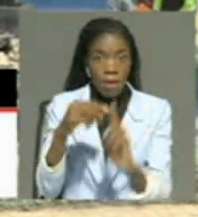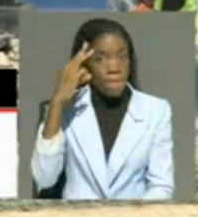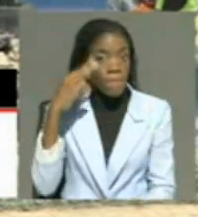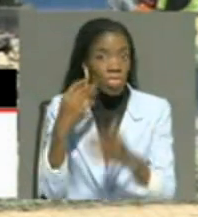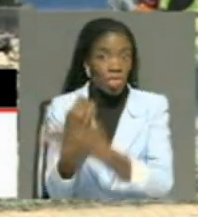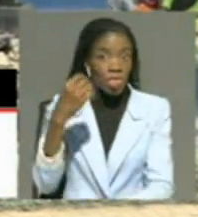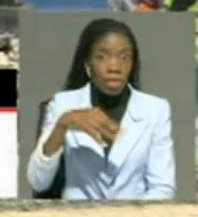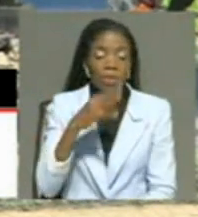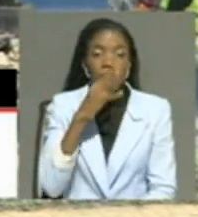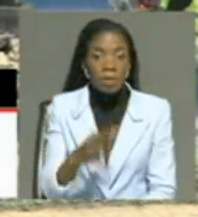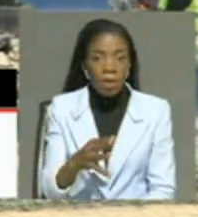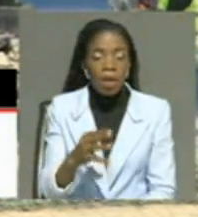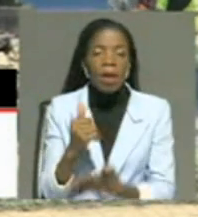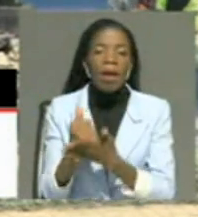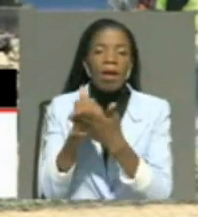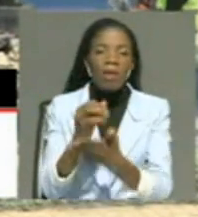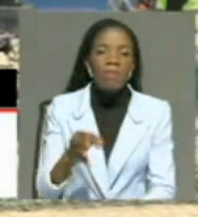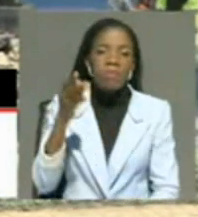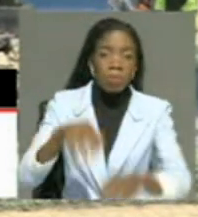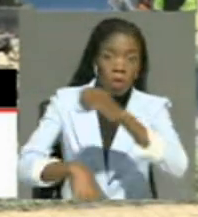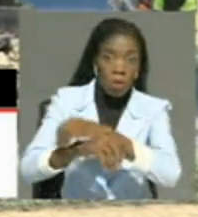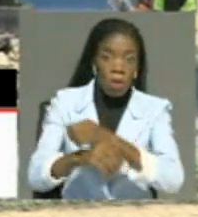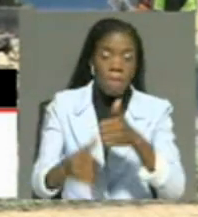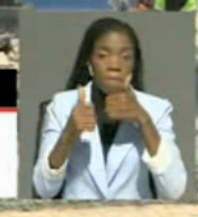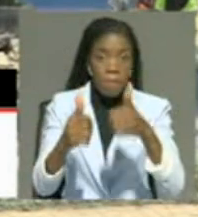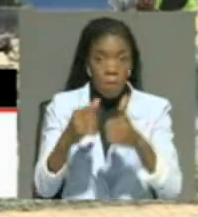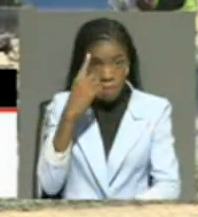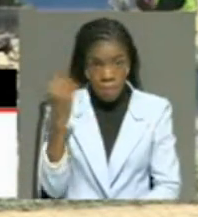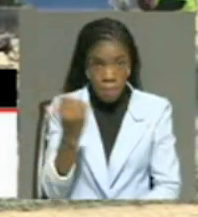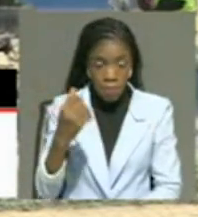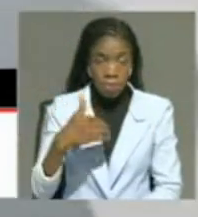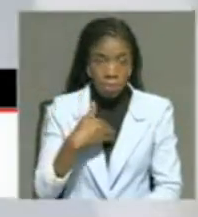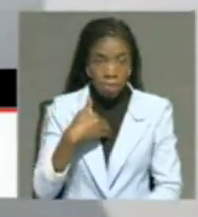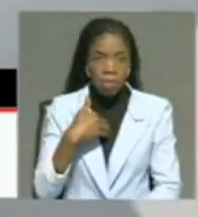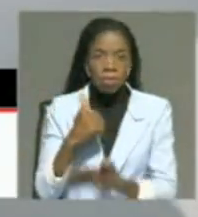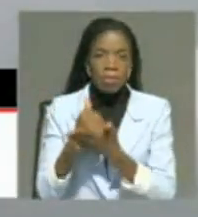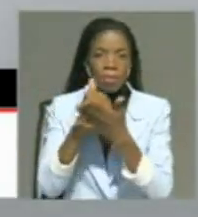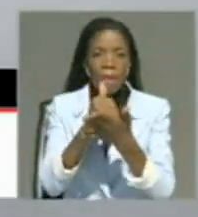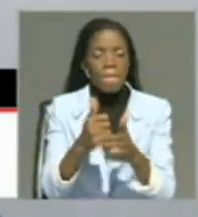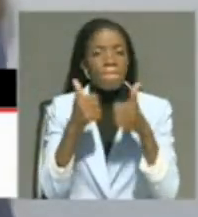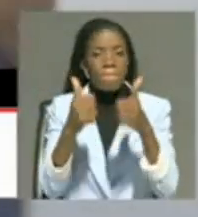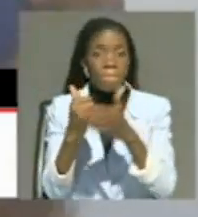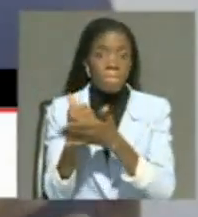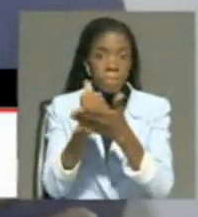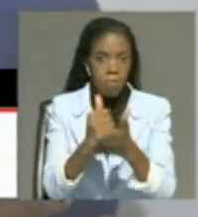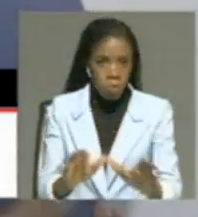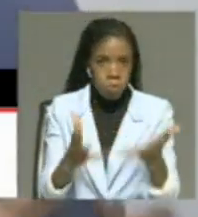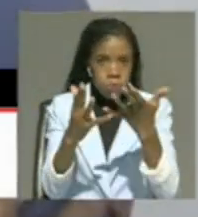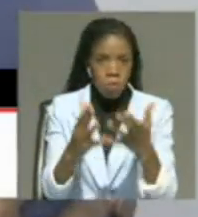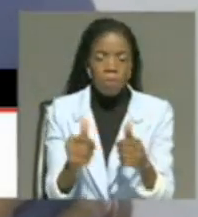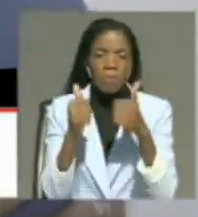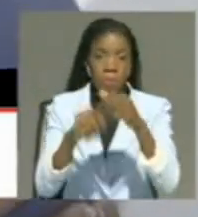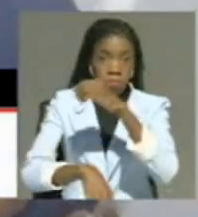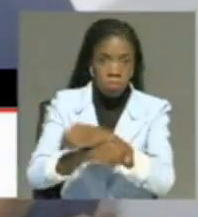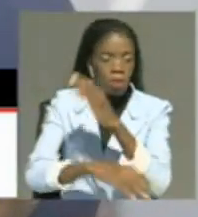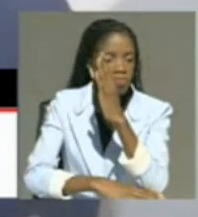ministra, transportar todo o potencial que teve como jogador e como mulher para as vestes de ministra, o desporto